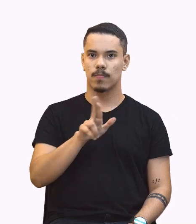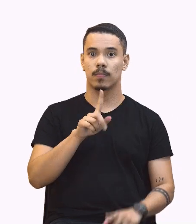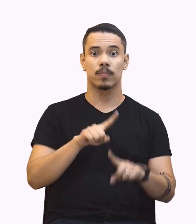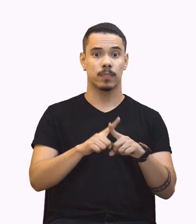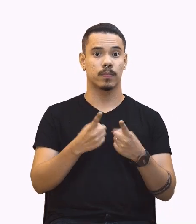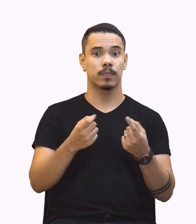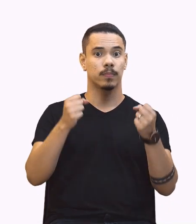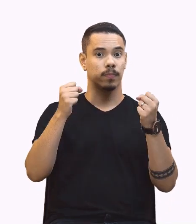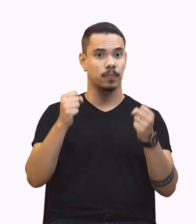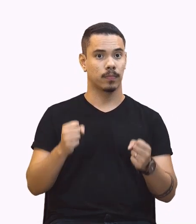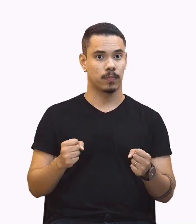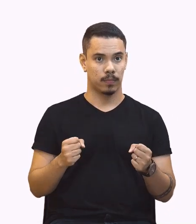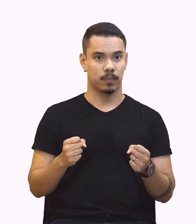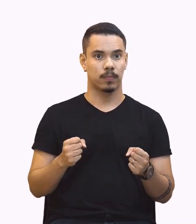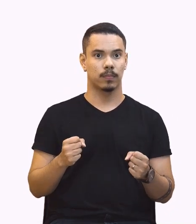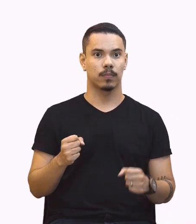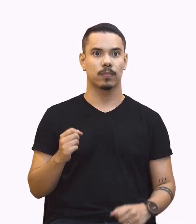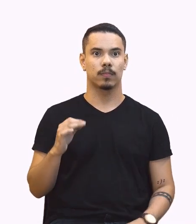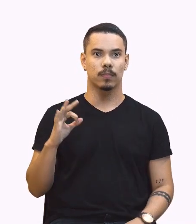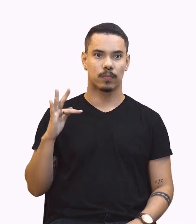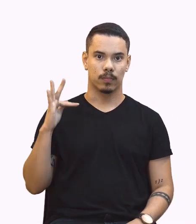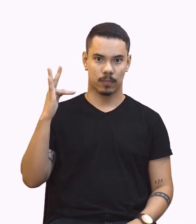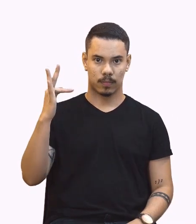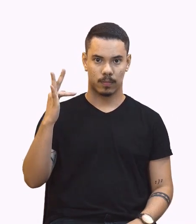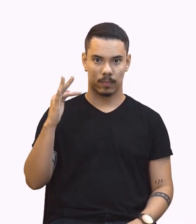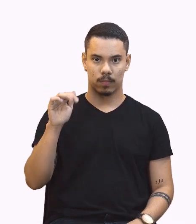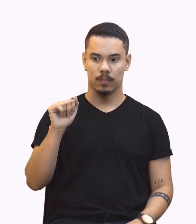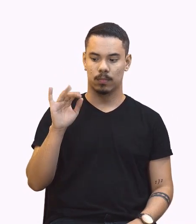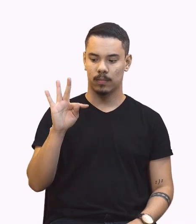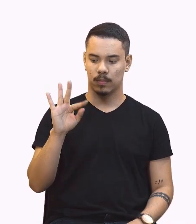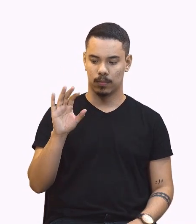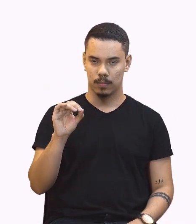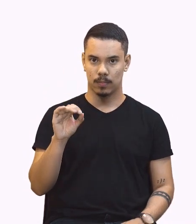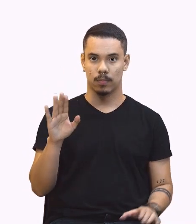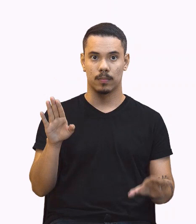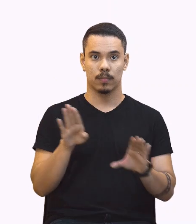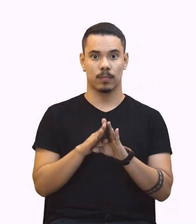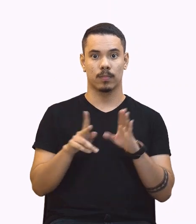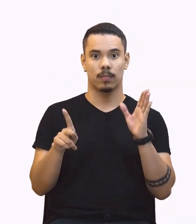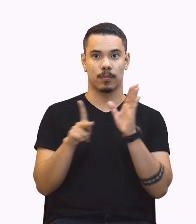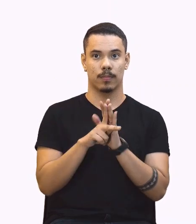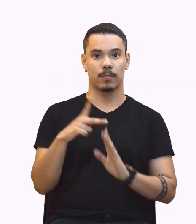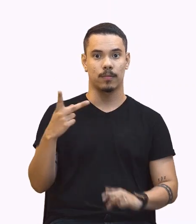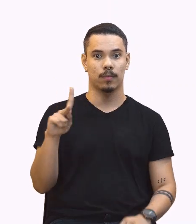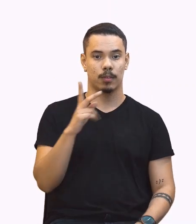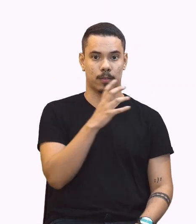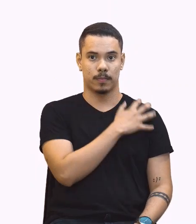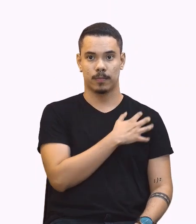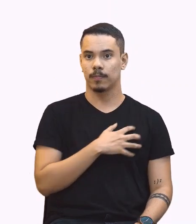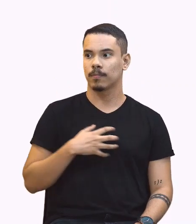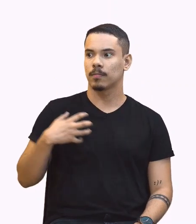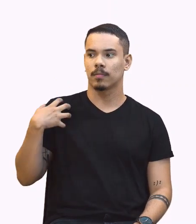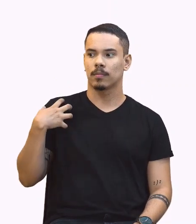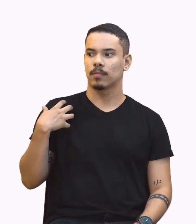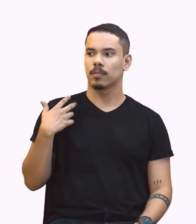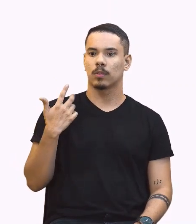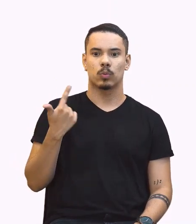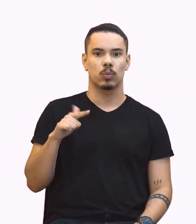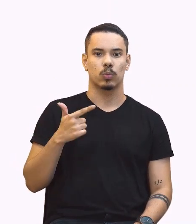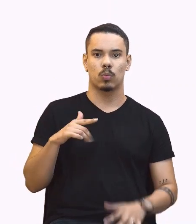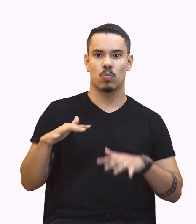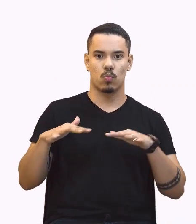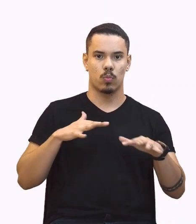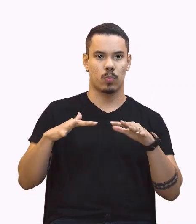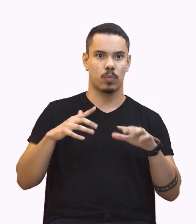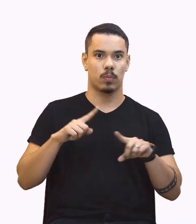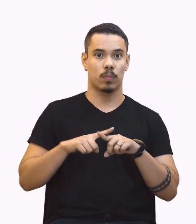pode vir a ser. O ato, para Aristóteles, não tem um movimento, mas